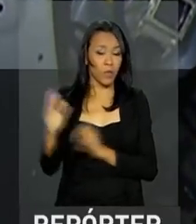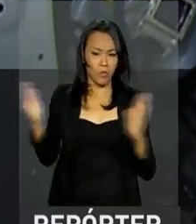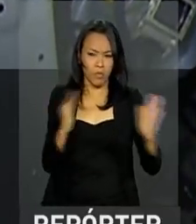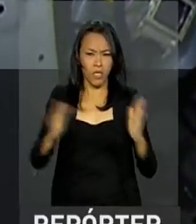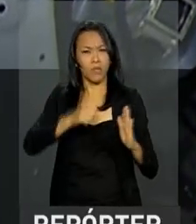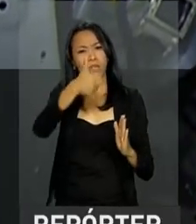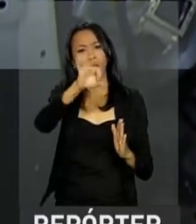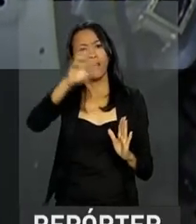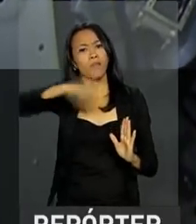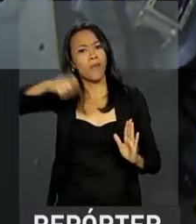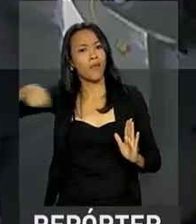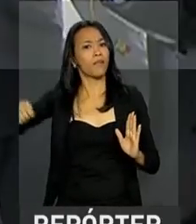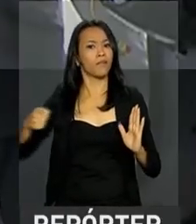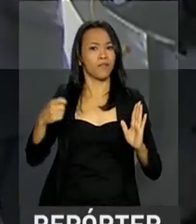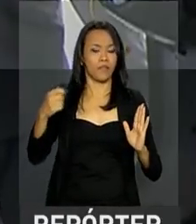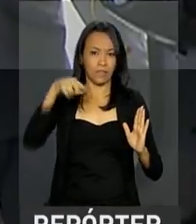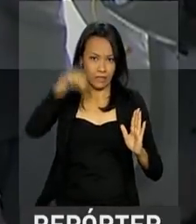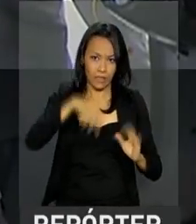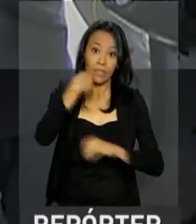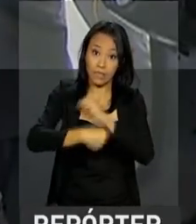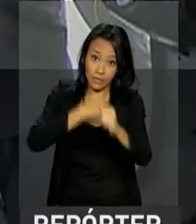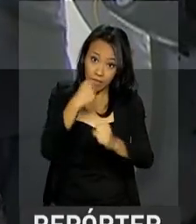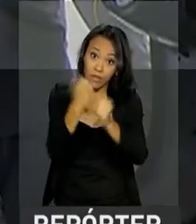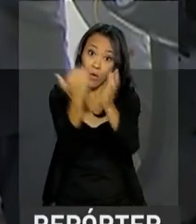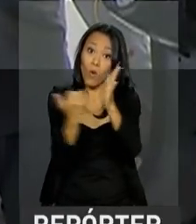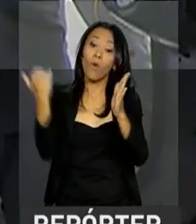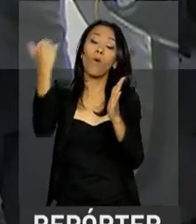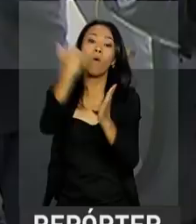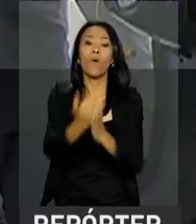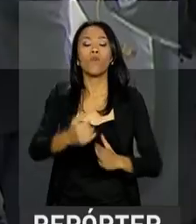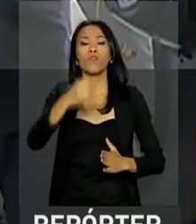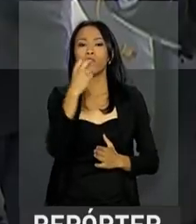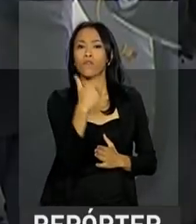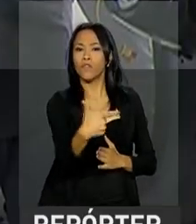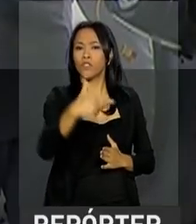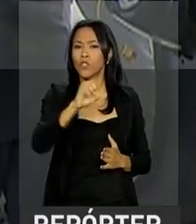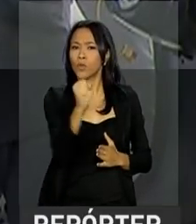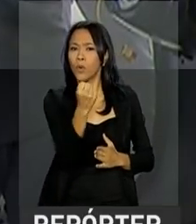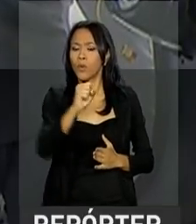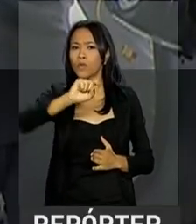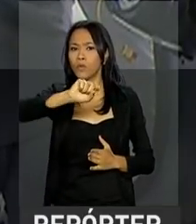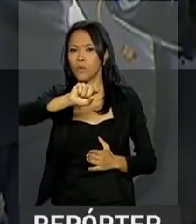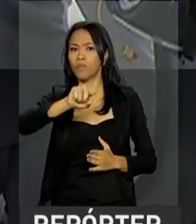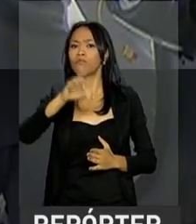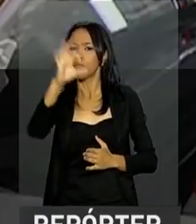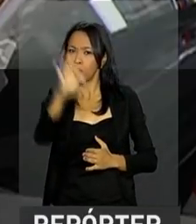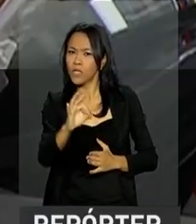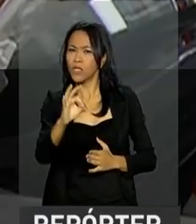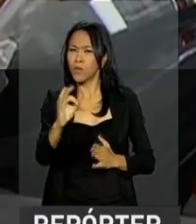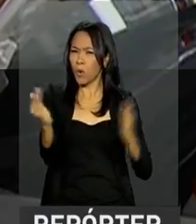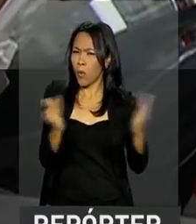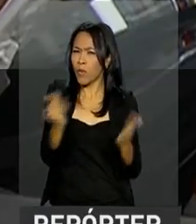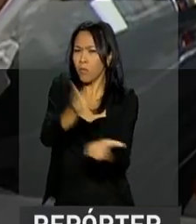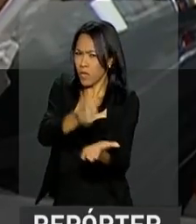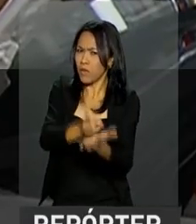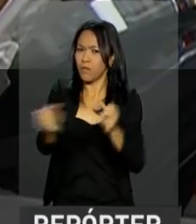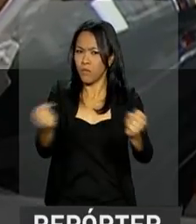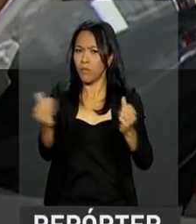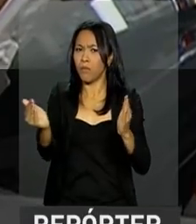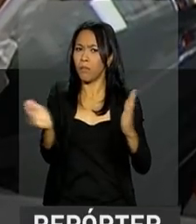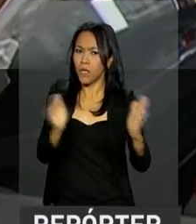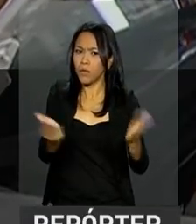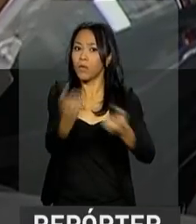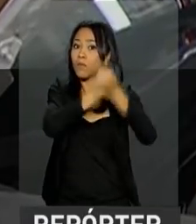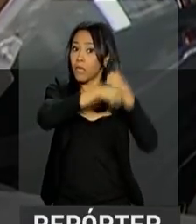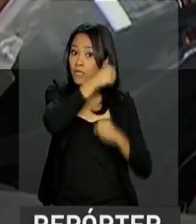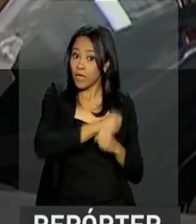de 2007 a alta de 28 e meio por cento em relação ao mesmo período do ano passado já é maior que a produção de